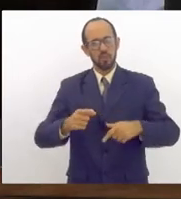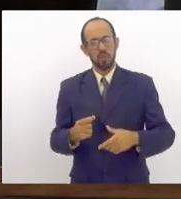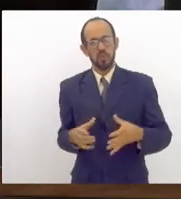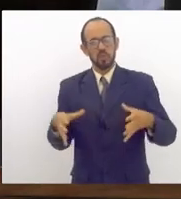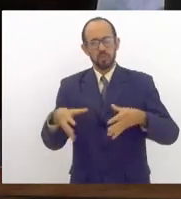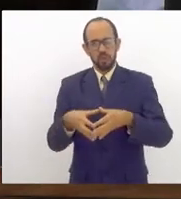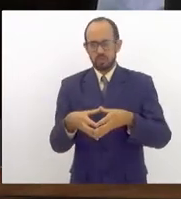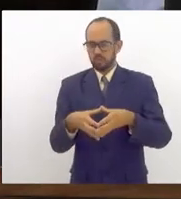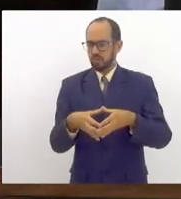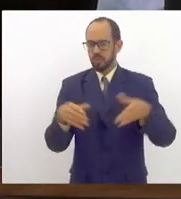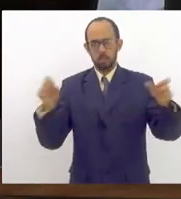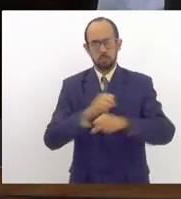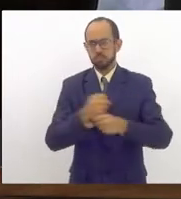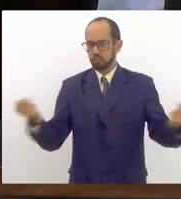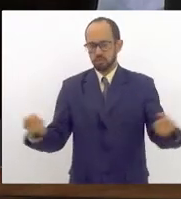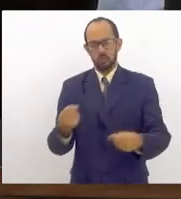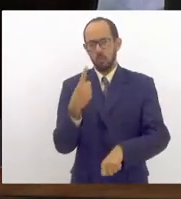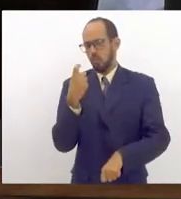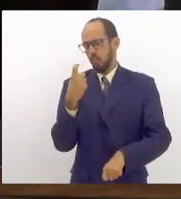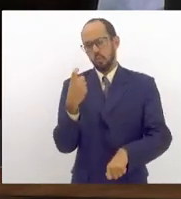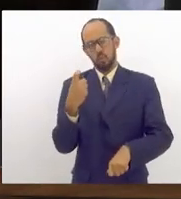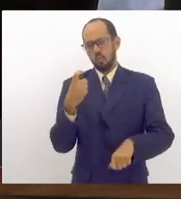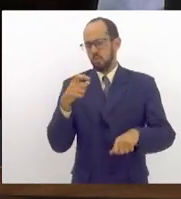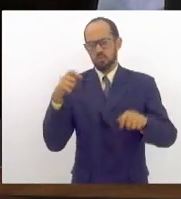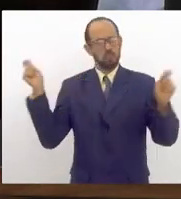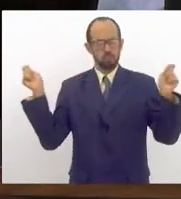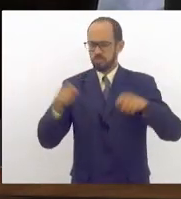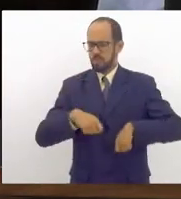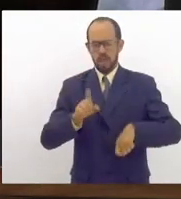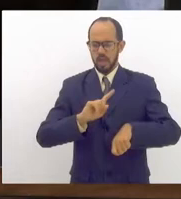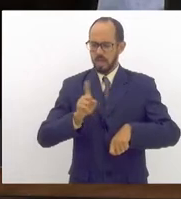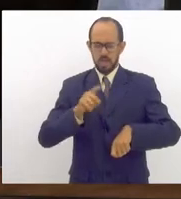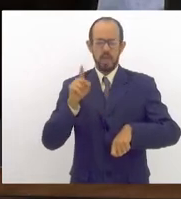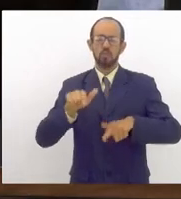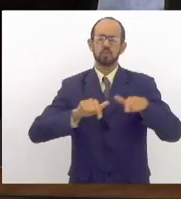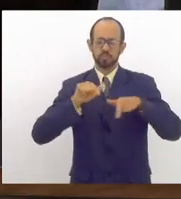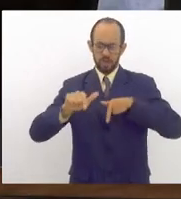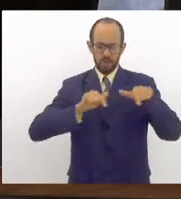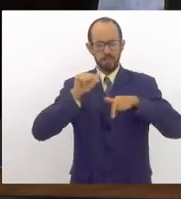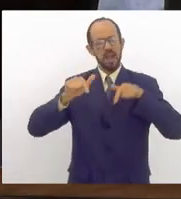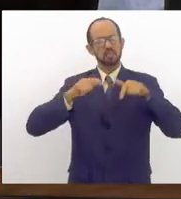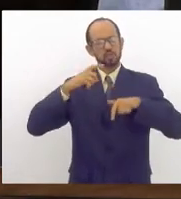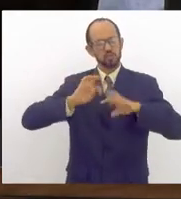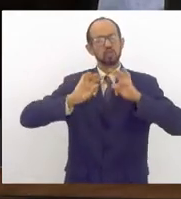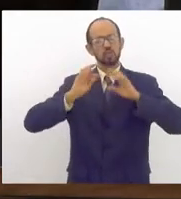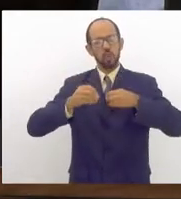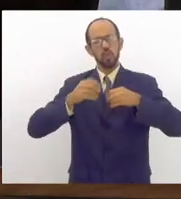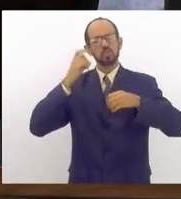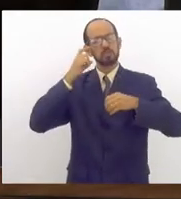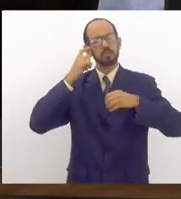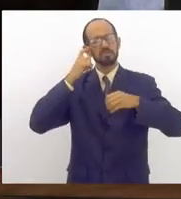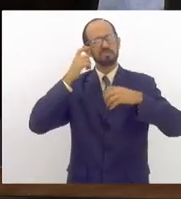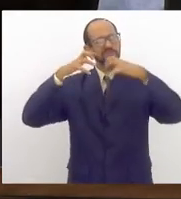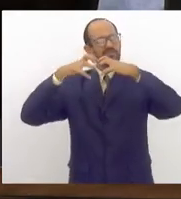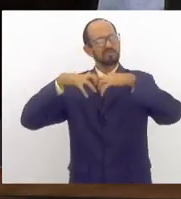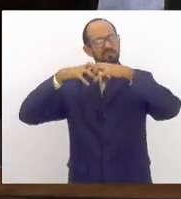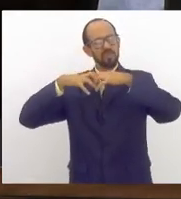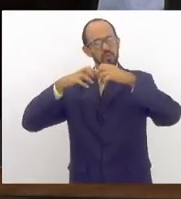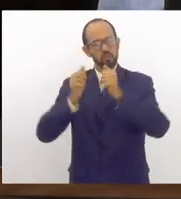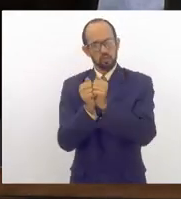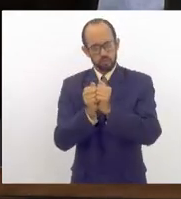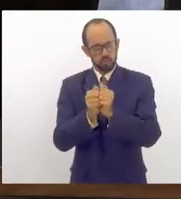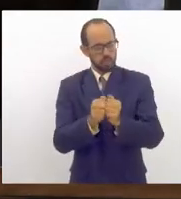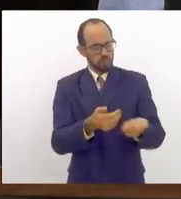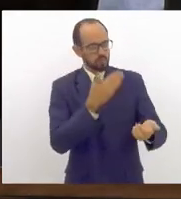uma mulher só né um trabalho coletivo um trabalho importante dessas cabeças todas e eu já quero convidar Nossa